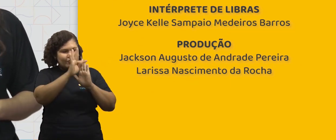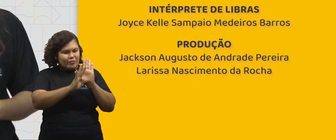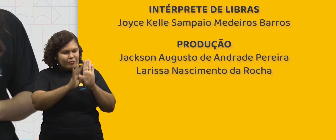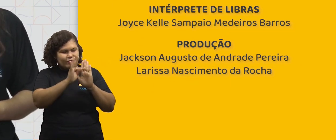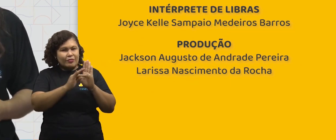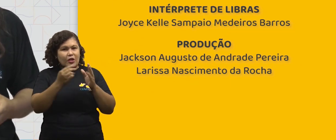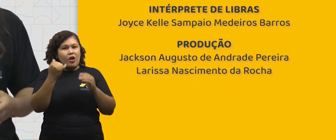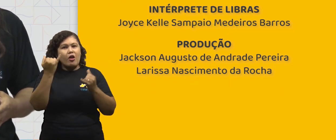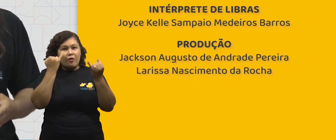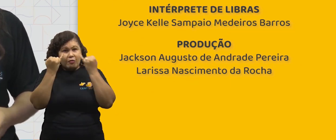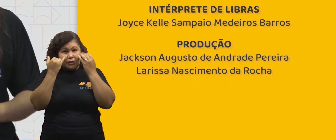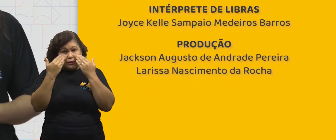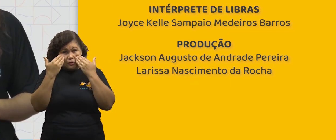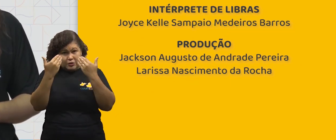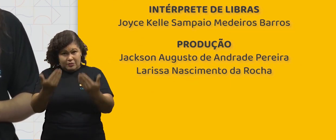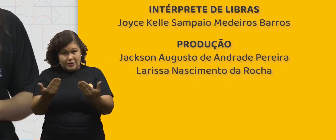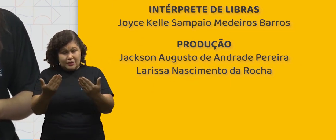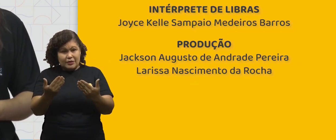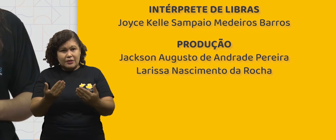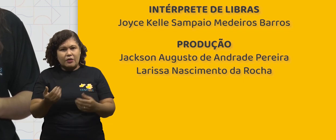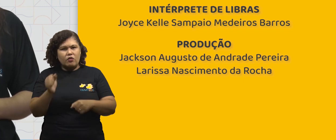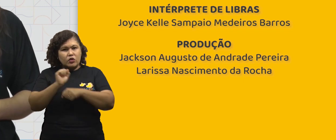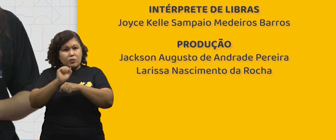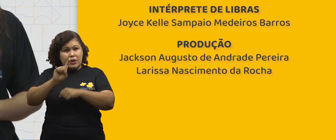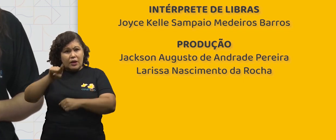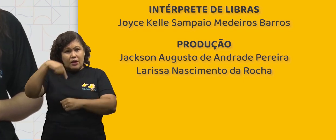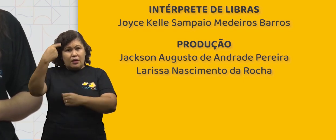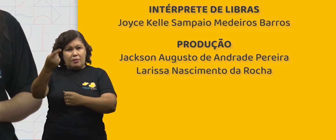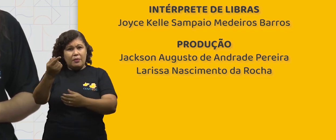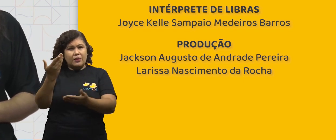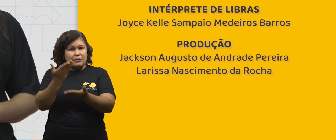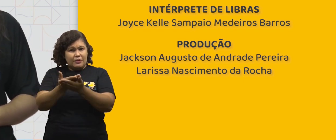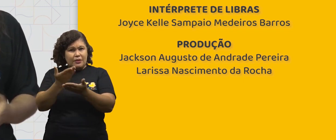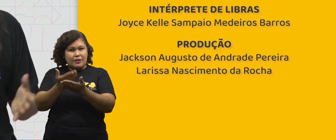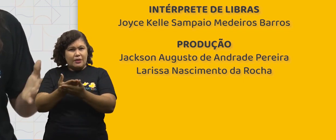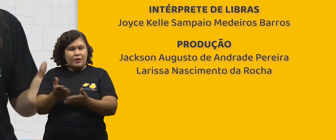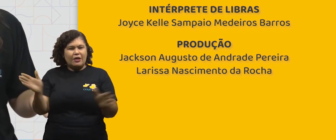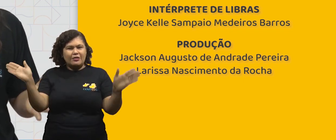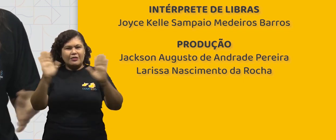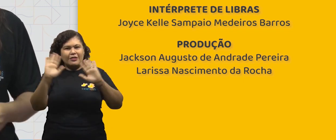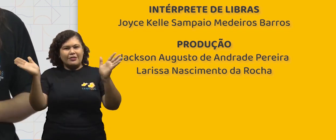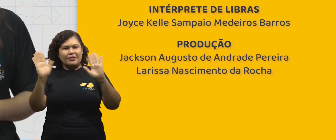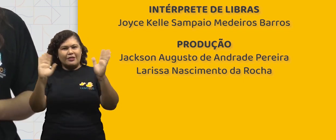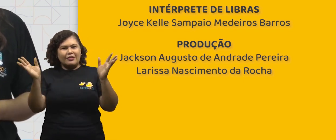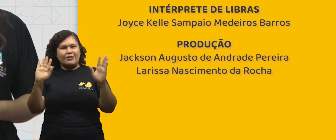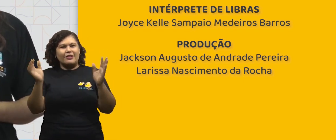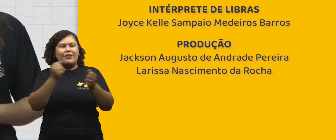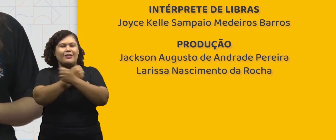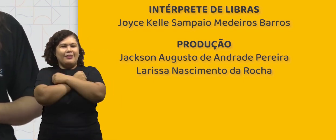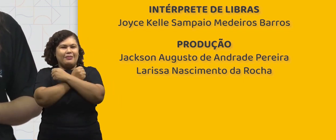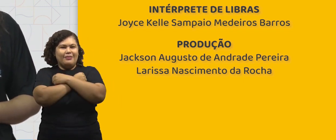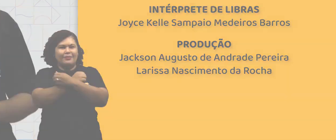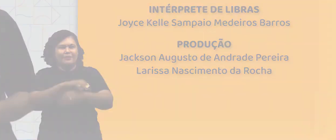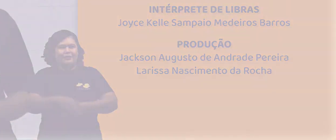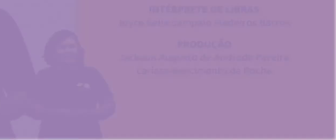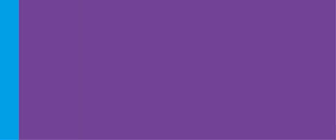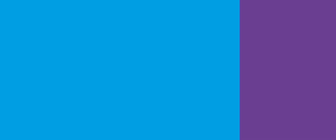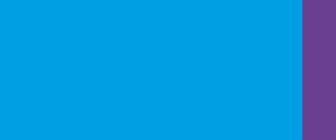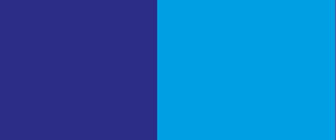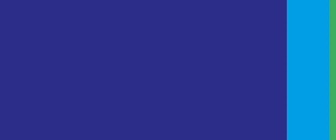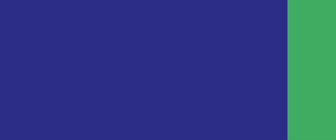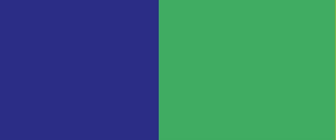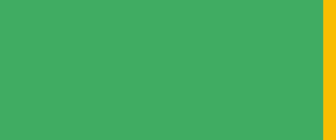informações explícitas em um texto. Aguardo você na nossa próxima aula. Tchau, tchau e um grande abraço!